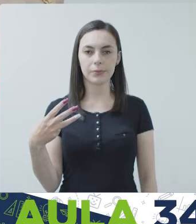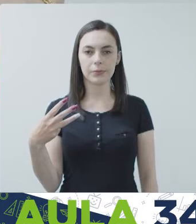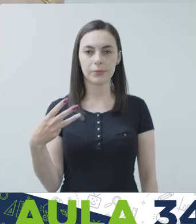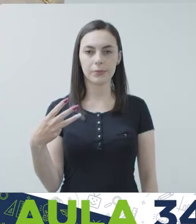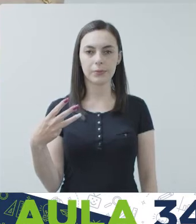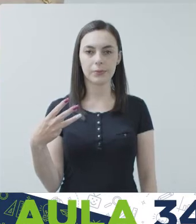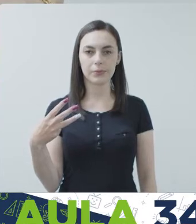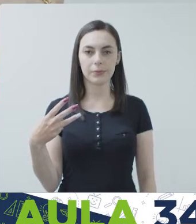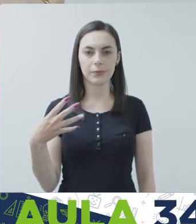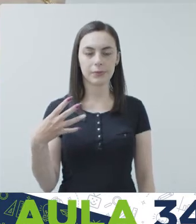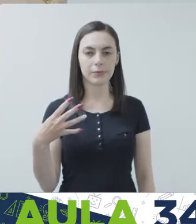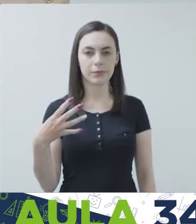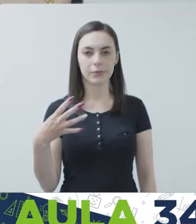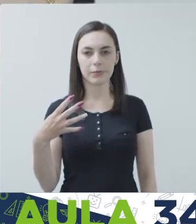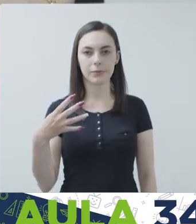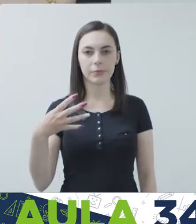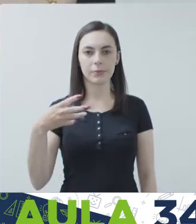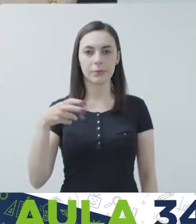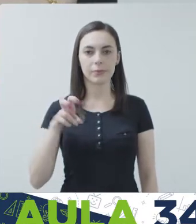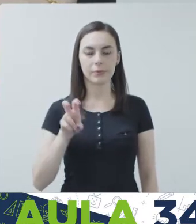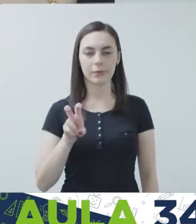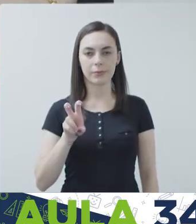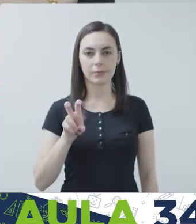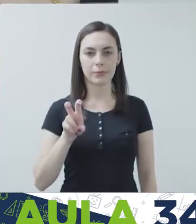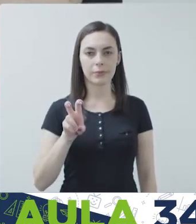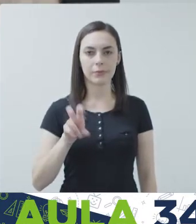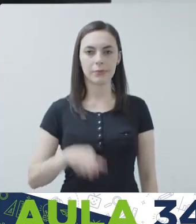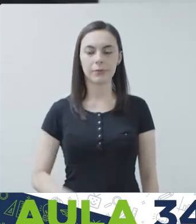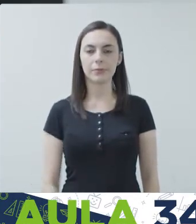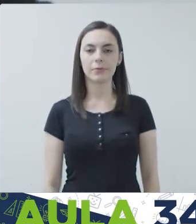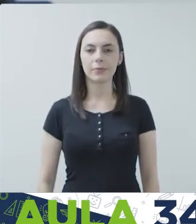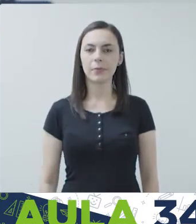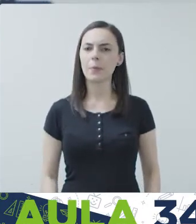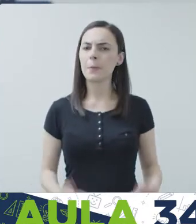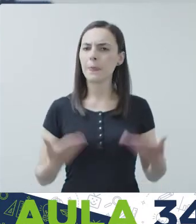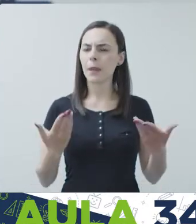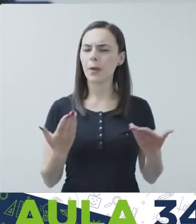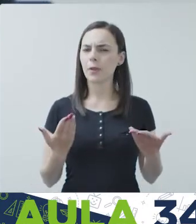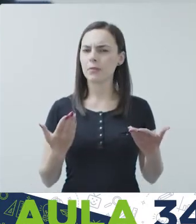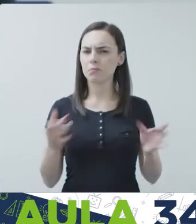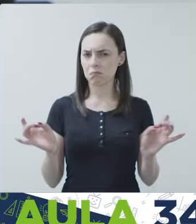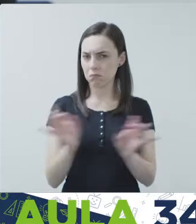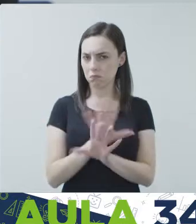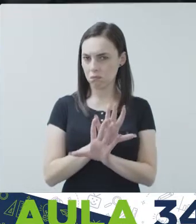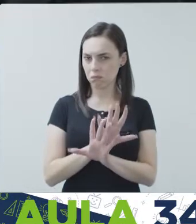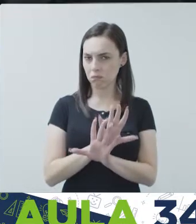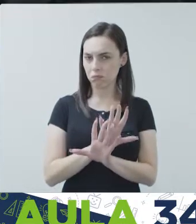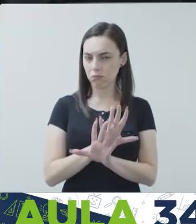3, 4, 5. Será que acabou?